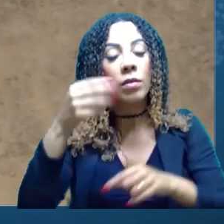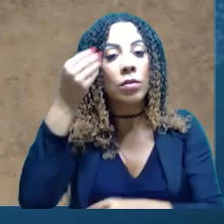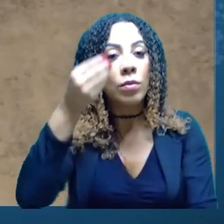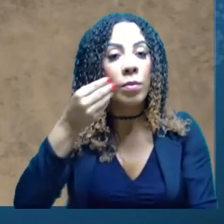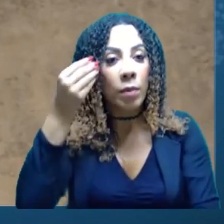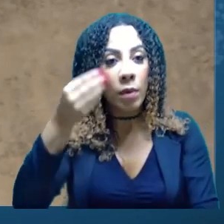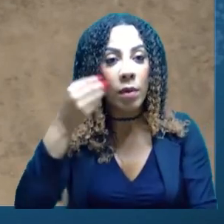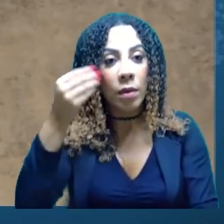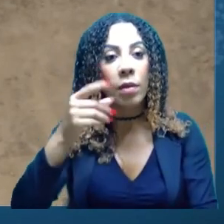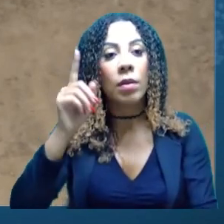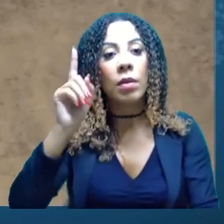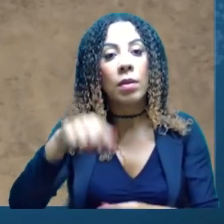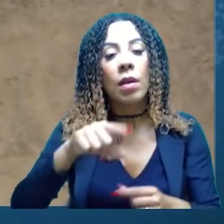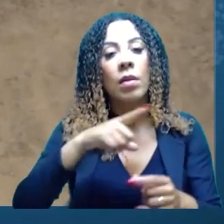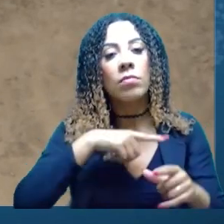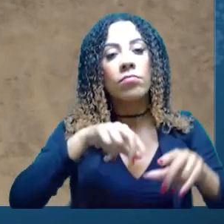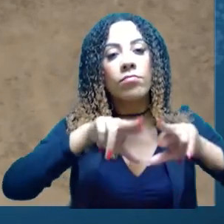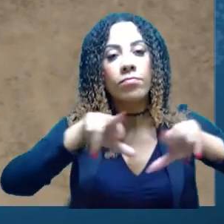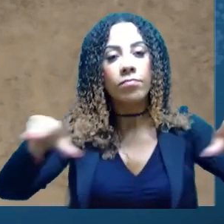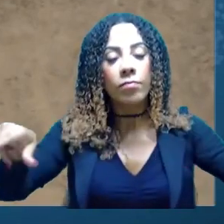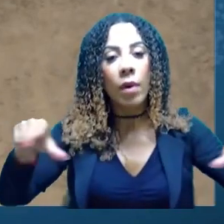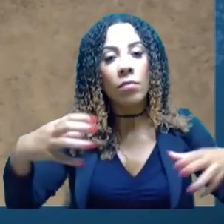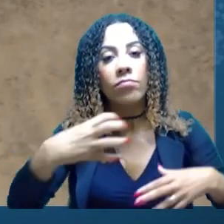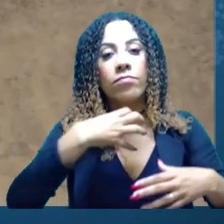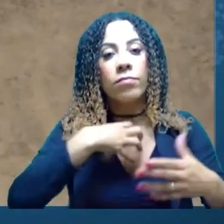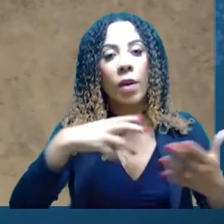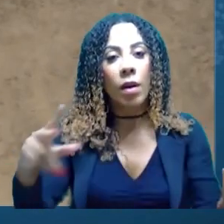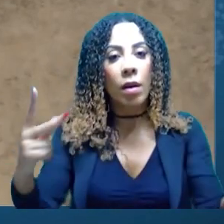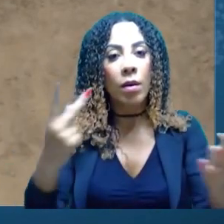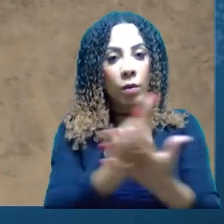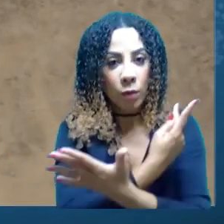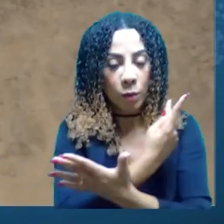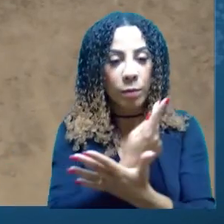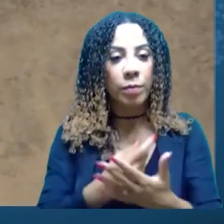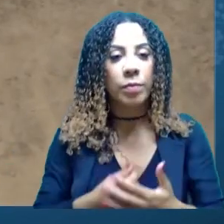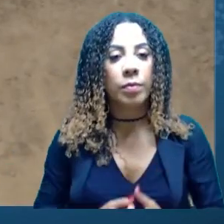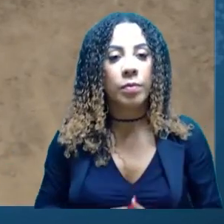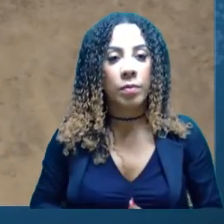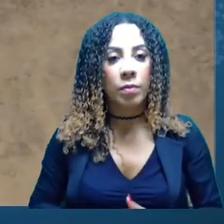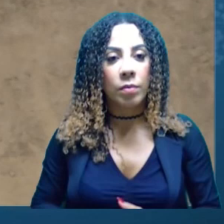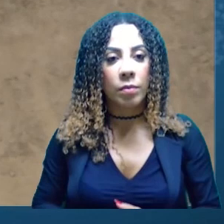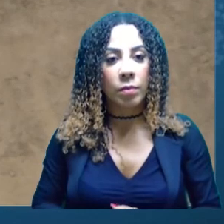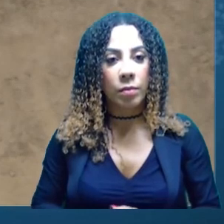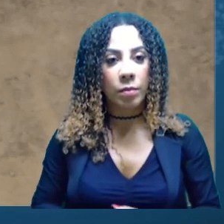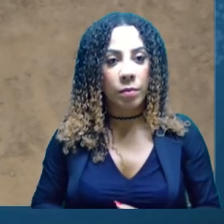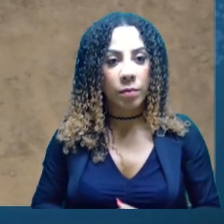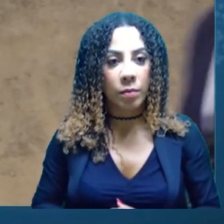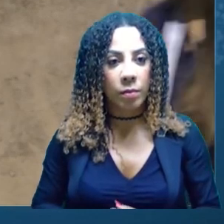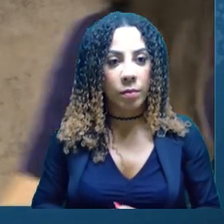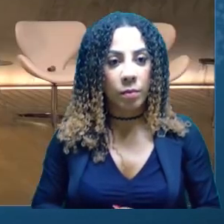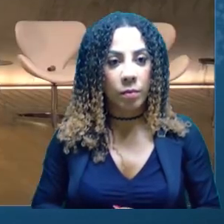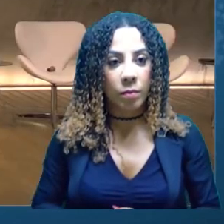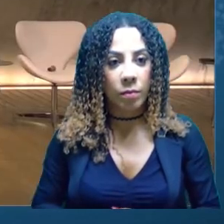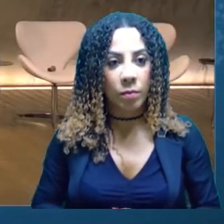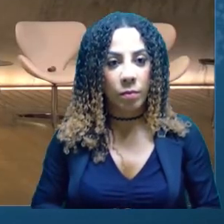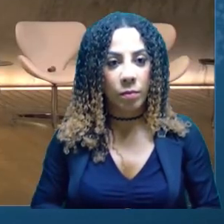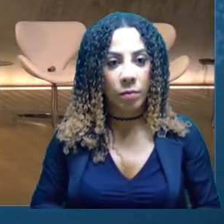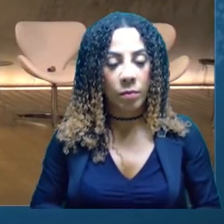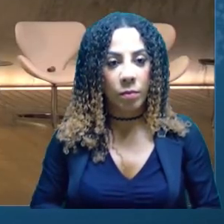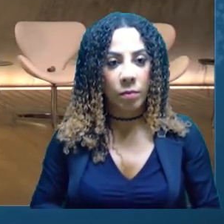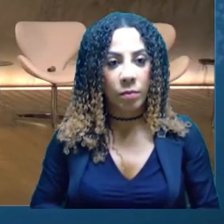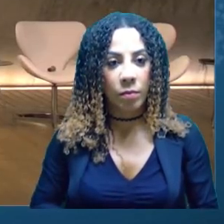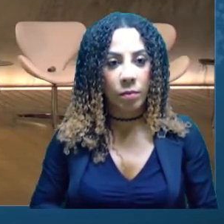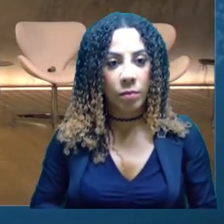Distinct Adverse Effects with COVID-19. Por favor, se quiser falar daqui ou